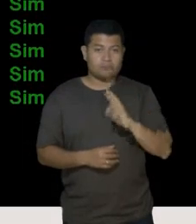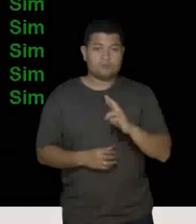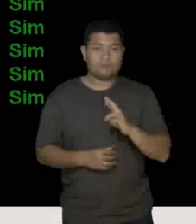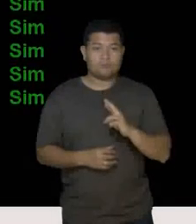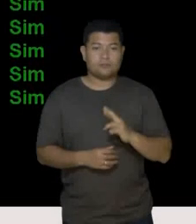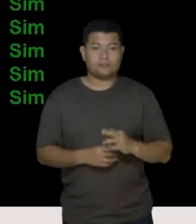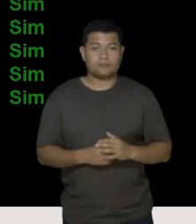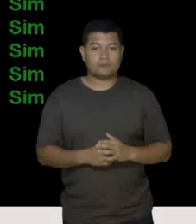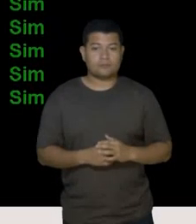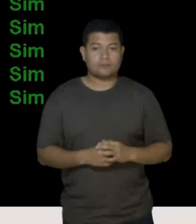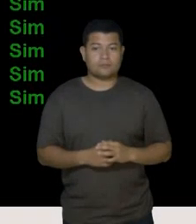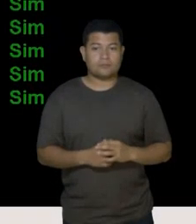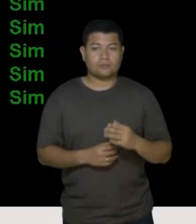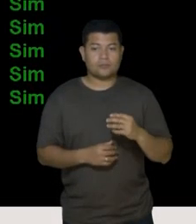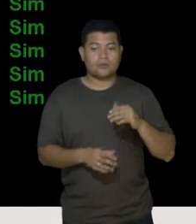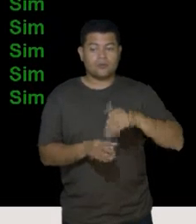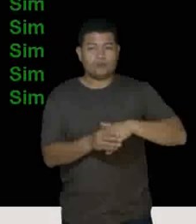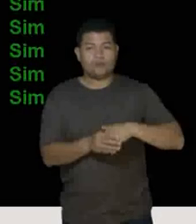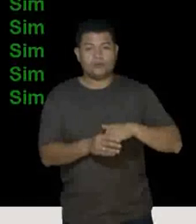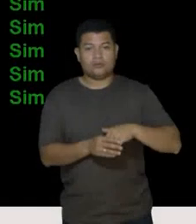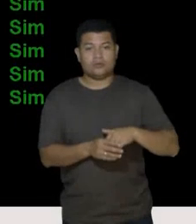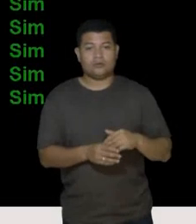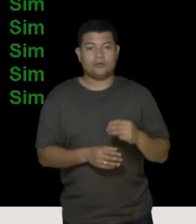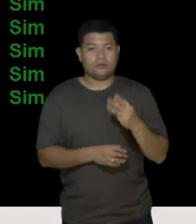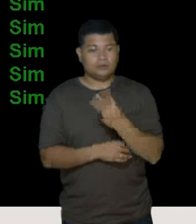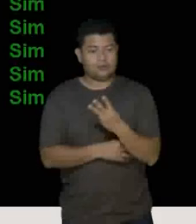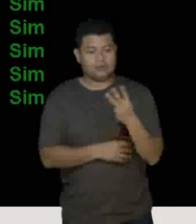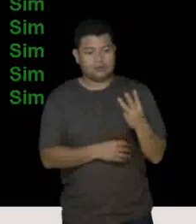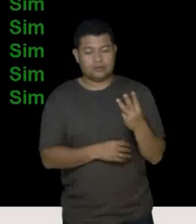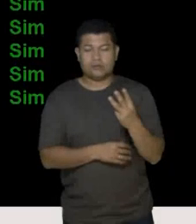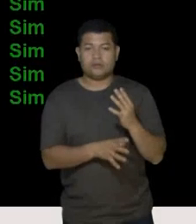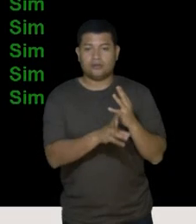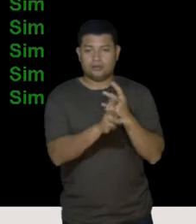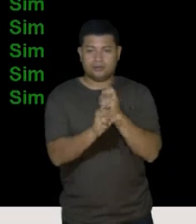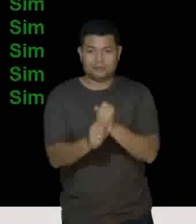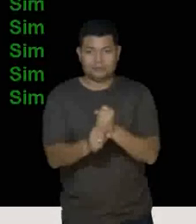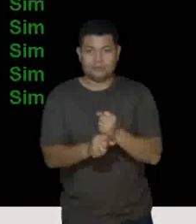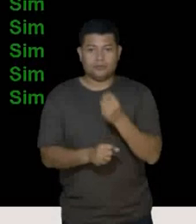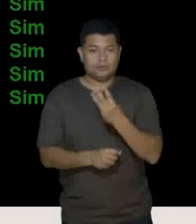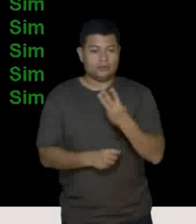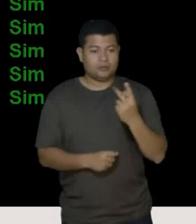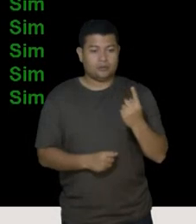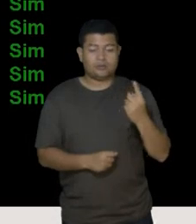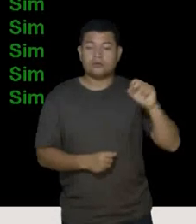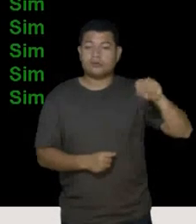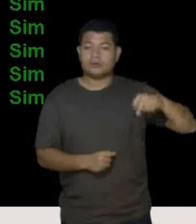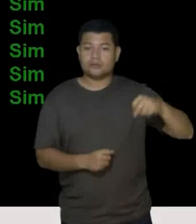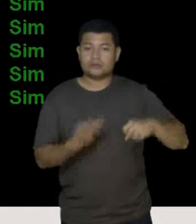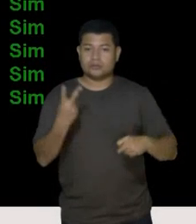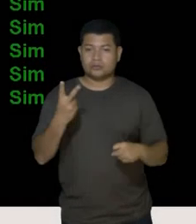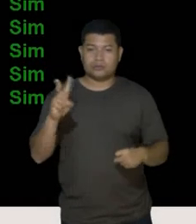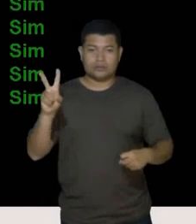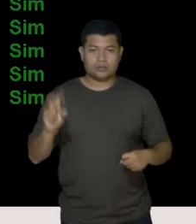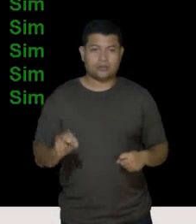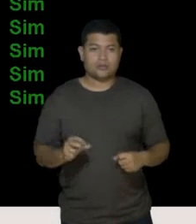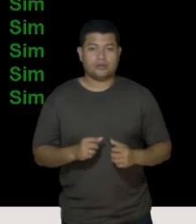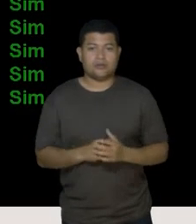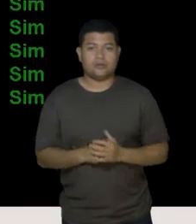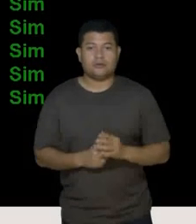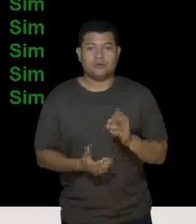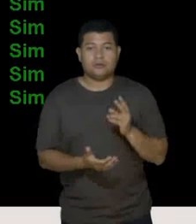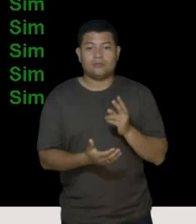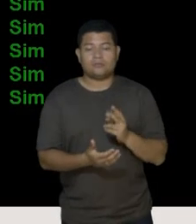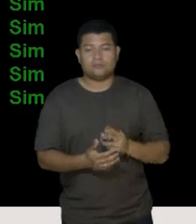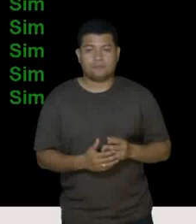Colhemos o resultado, votaram 33 deputados, 31 sim, 2 não. Está